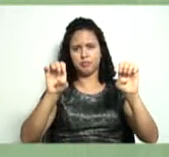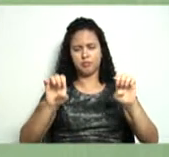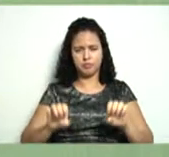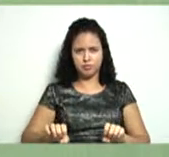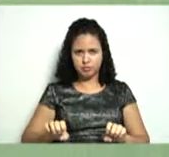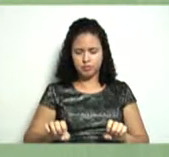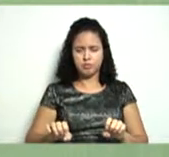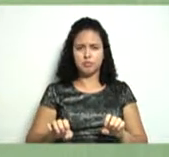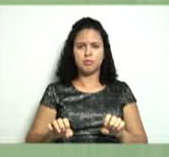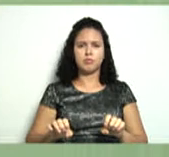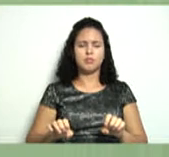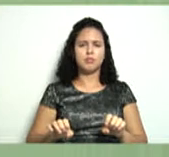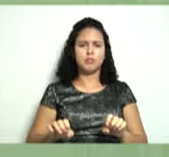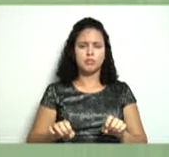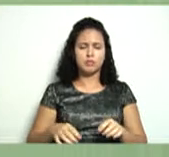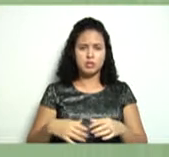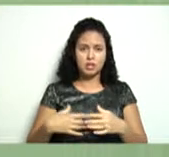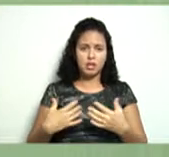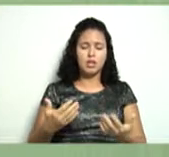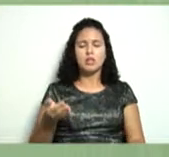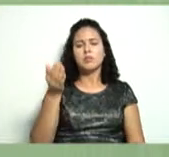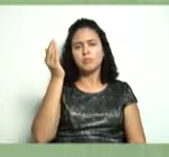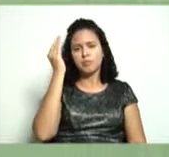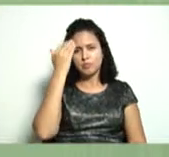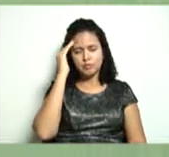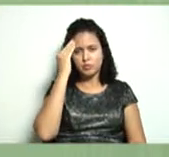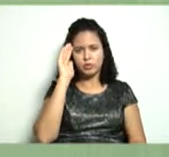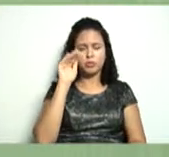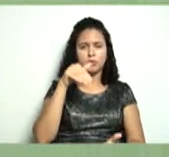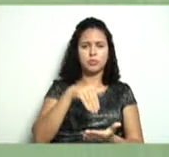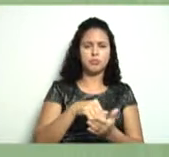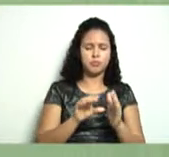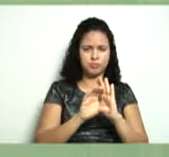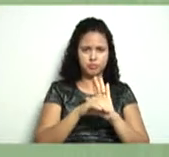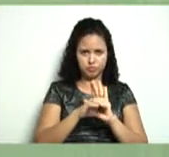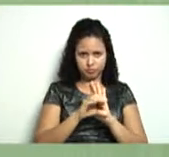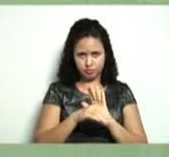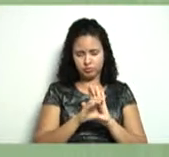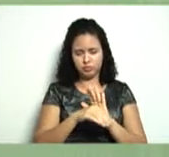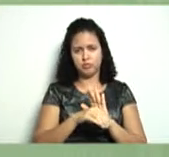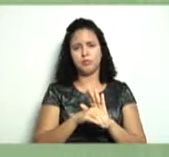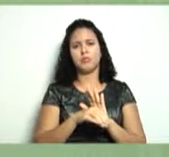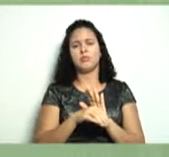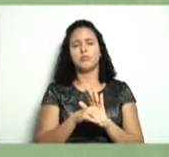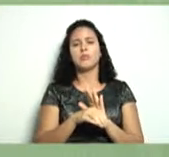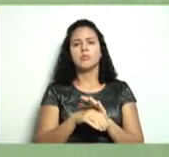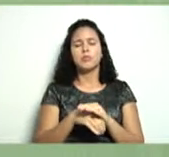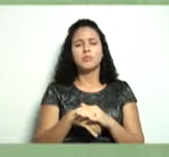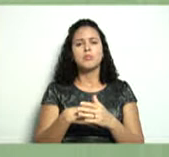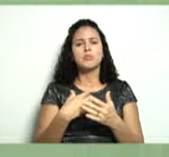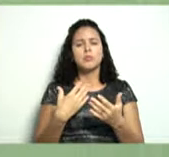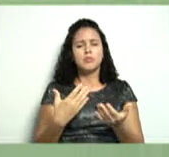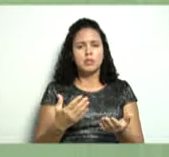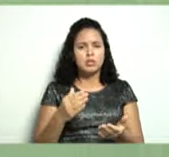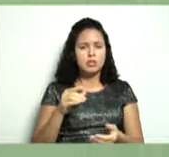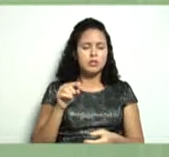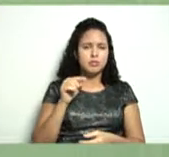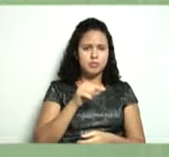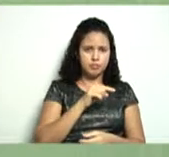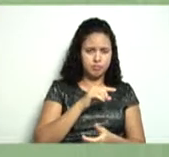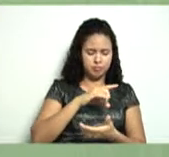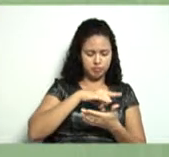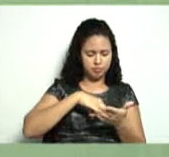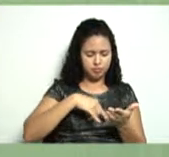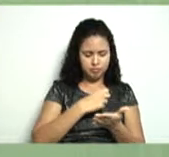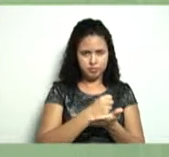estruturar. Ah, professora, agora entendi esse último conteúdo que a senhora falou. É lá no instrumento de